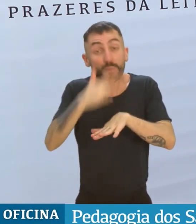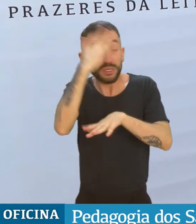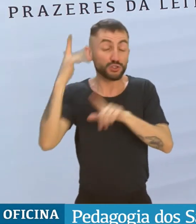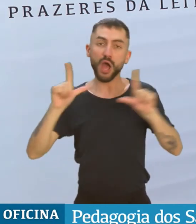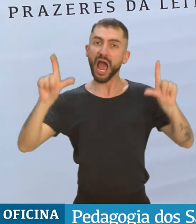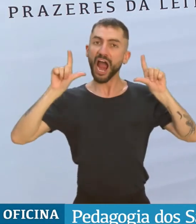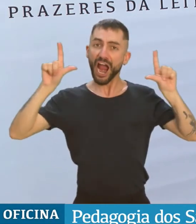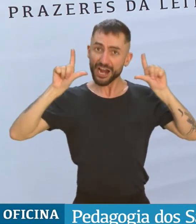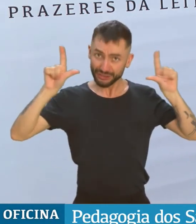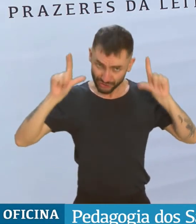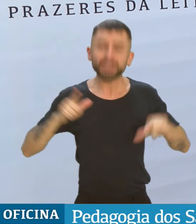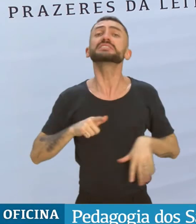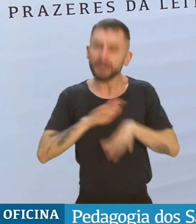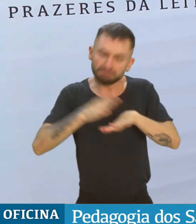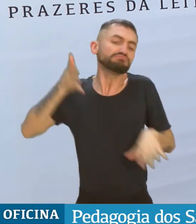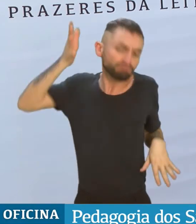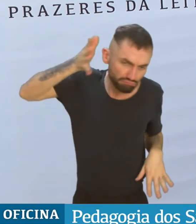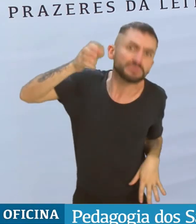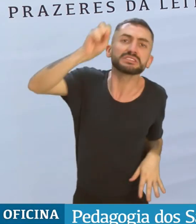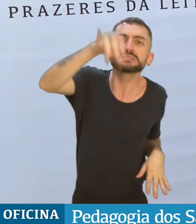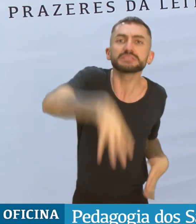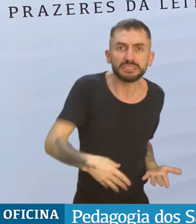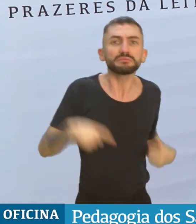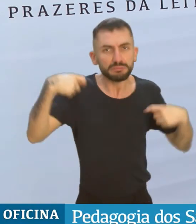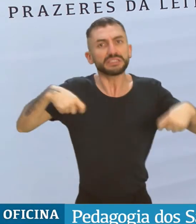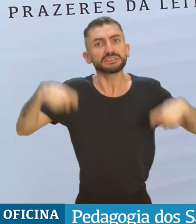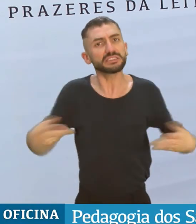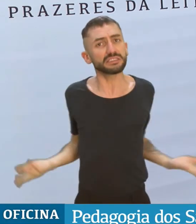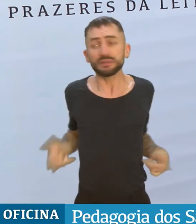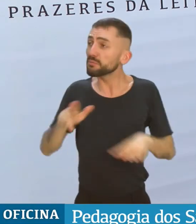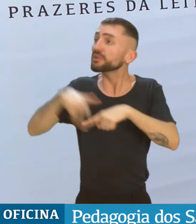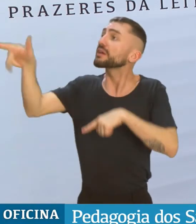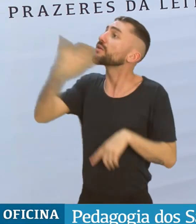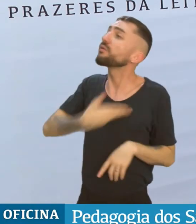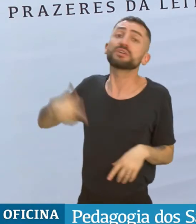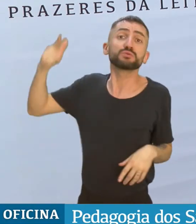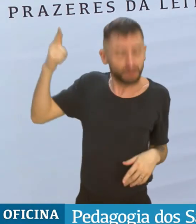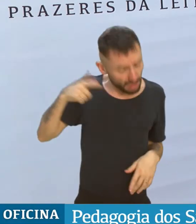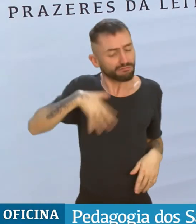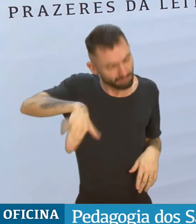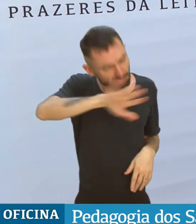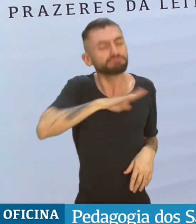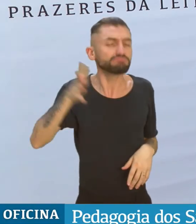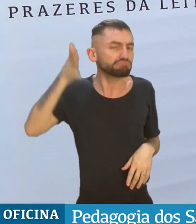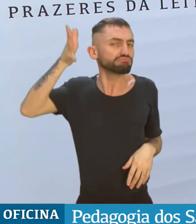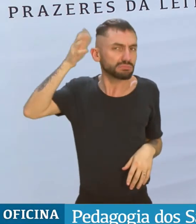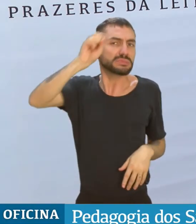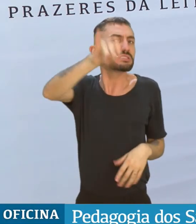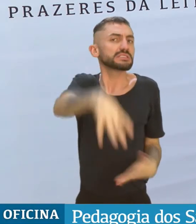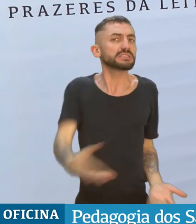as coisas que os políticos não querem falar, né? Ou não. Mas eu acho que é mais ou menos isso.